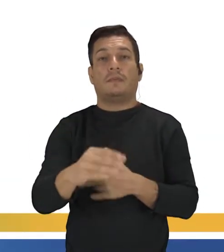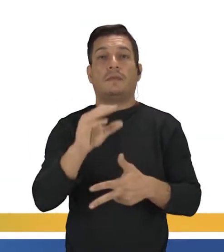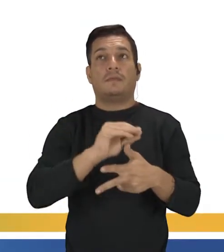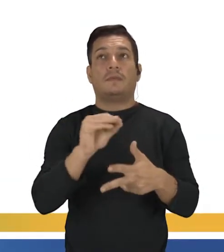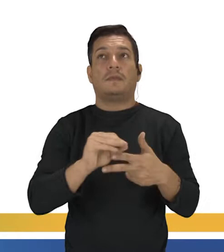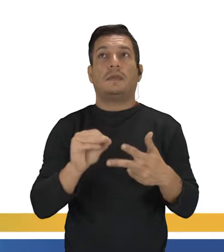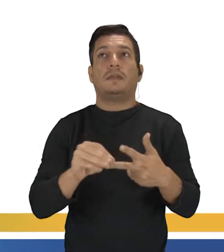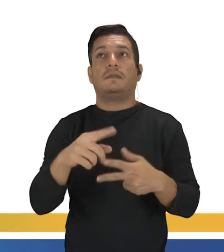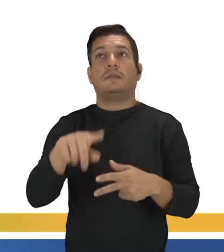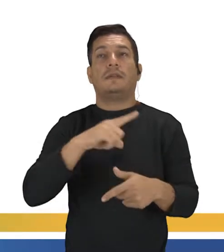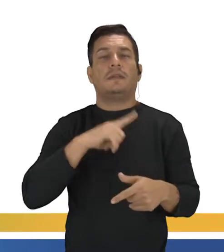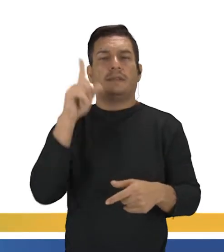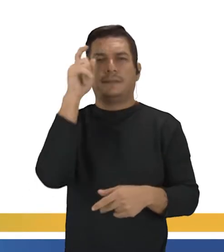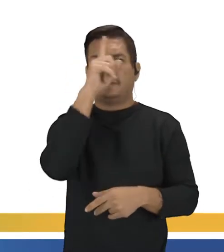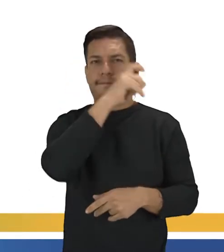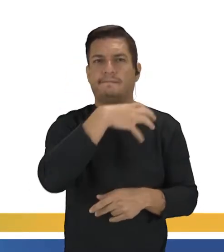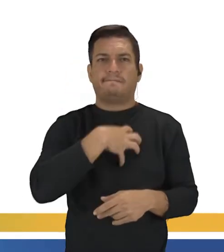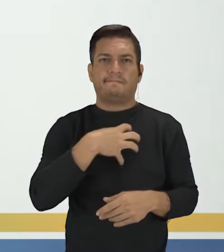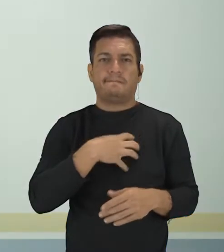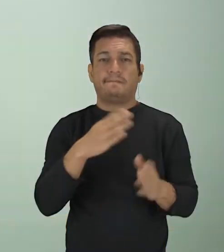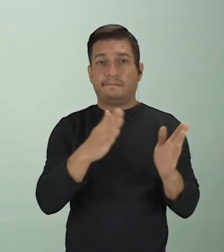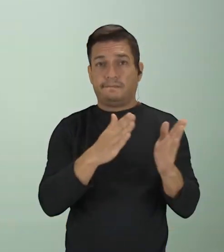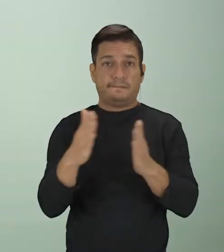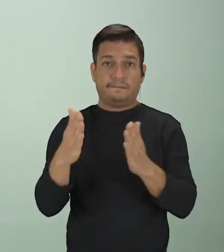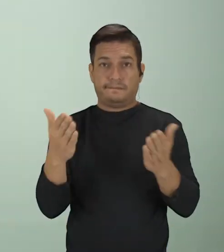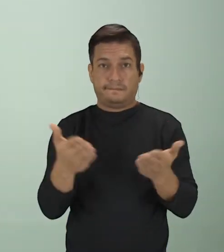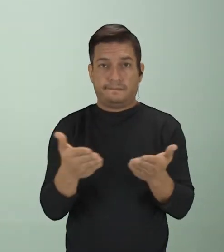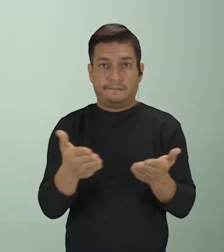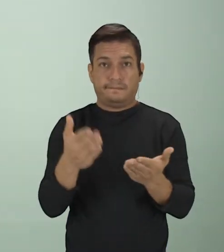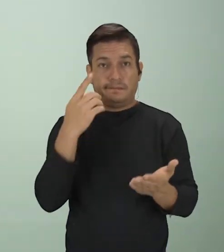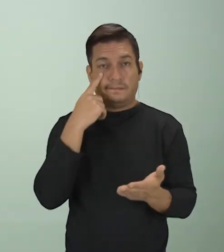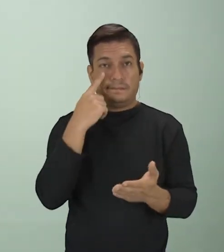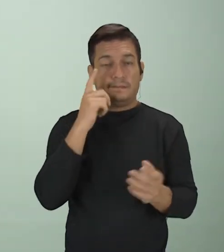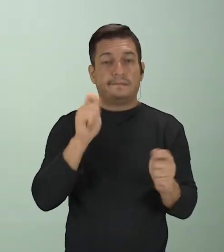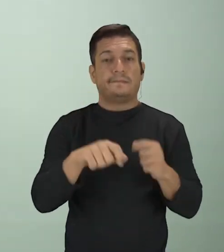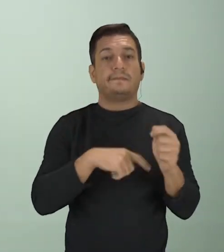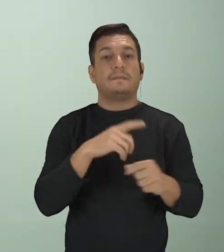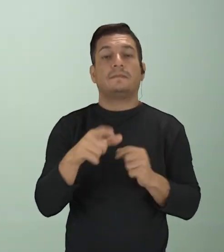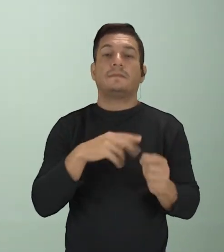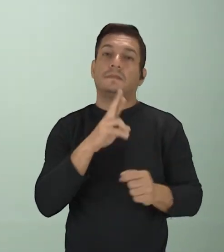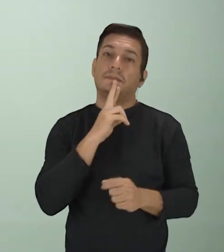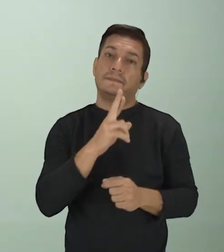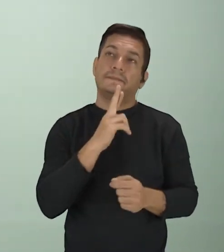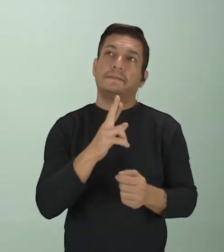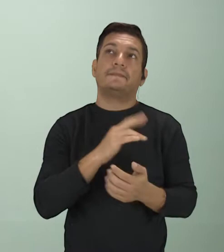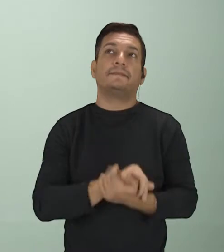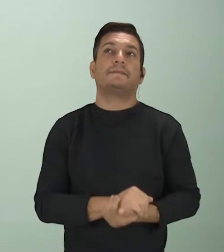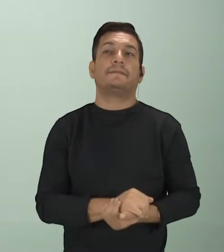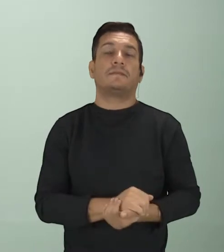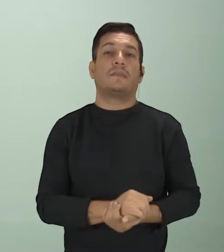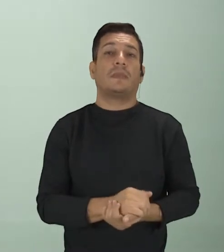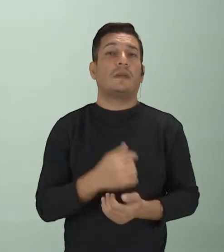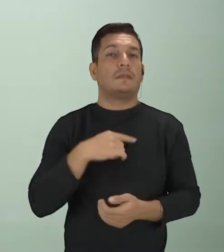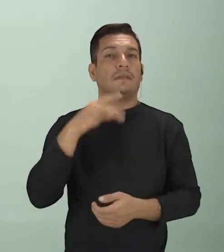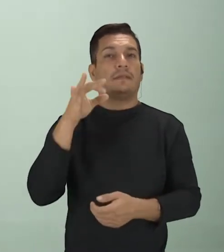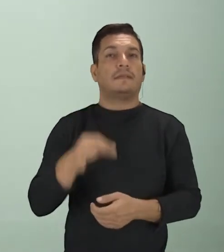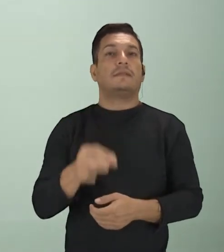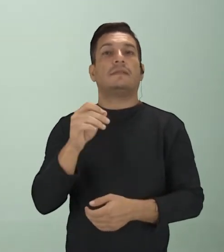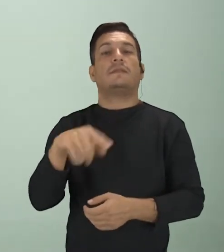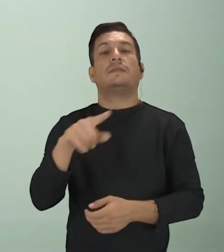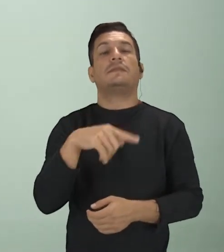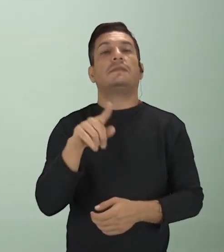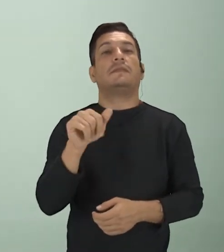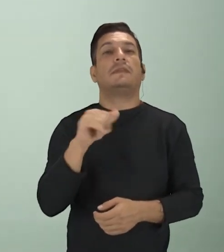tem muita dificuldade nisso? Então me acompanhe a partir de agora para que você tenha resultados. Então eu tenho certeza que você